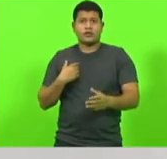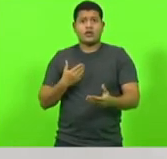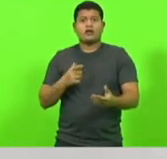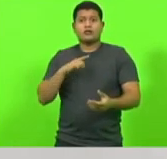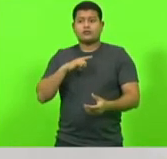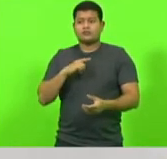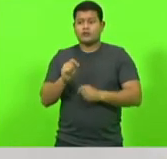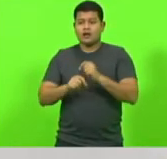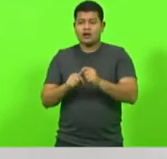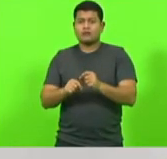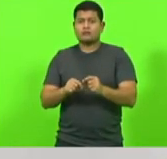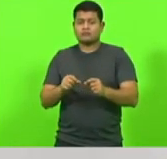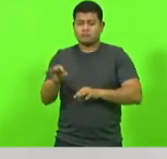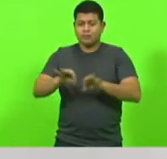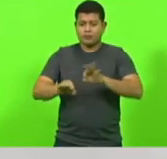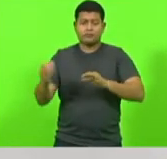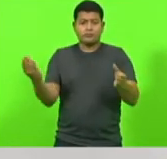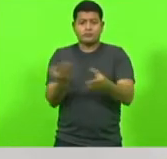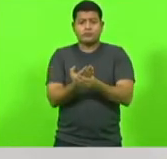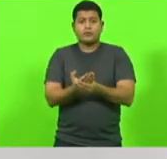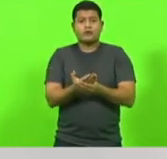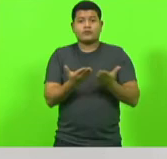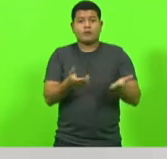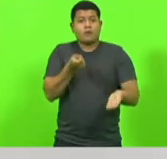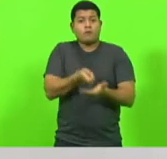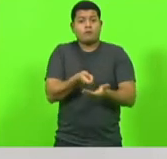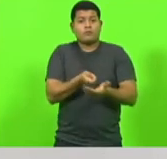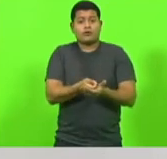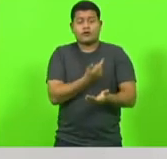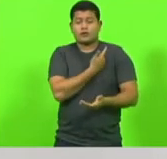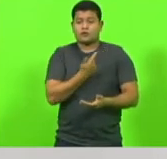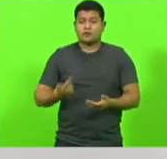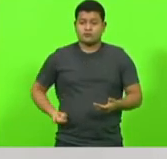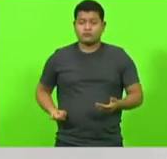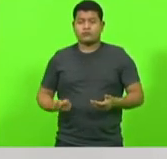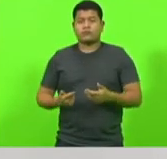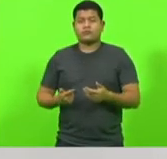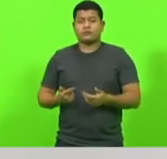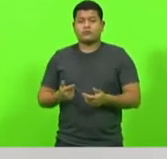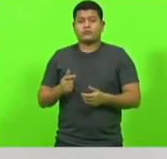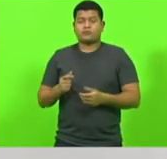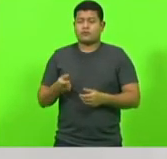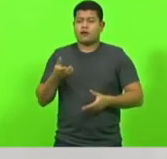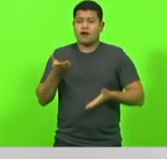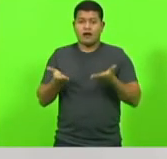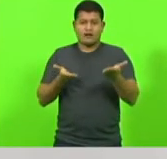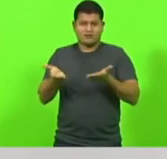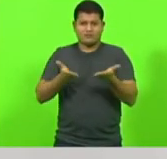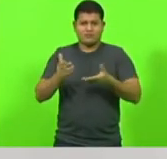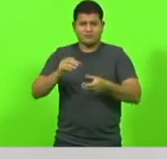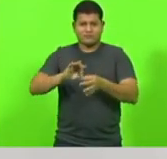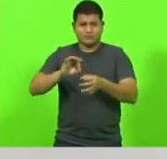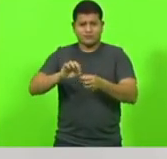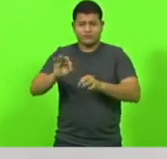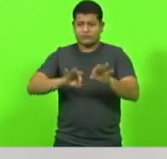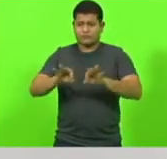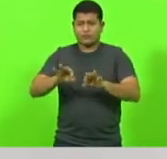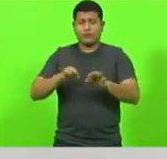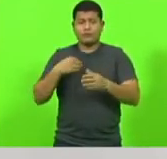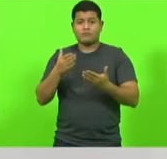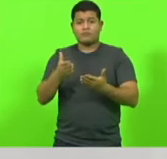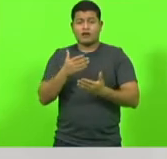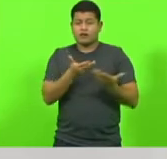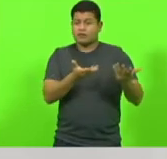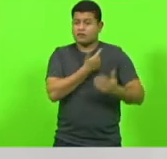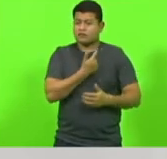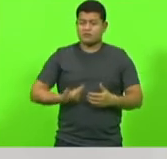para que o Estado fosse obrigado a fazer a licitação. Entretanto, o Estado mesmo assim se recusou e o tempo continuou